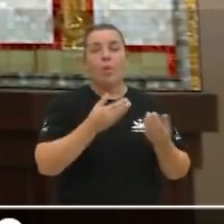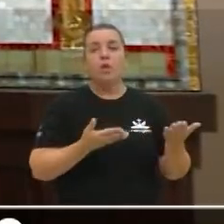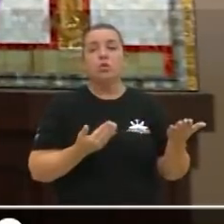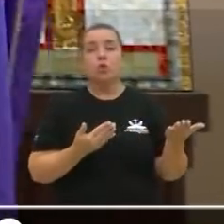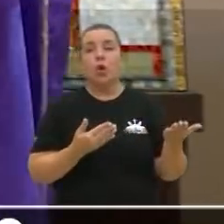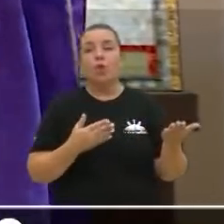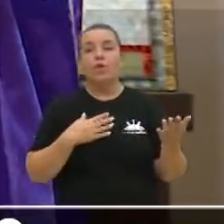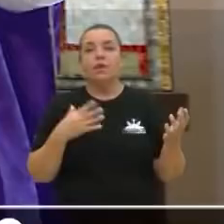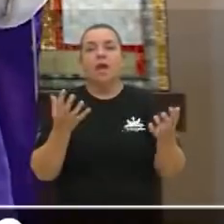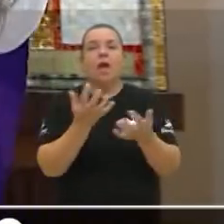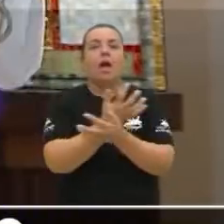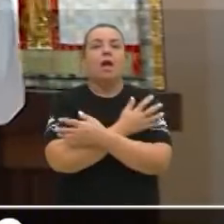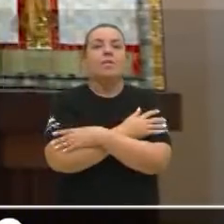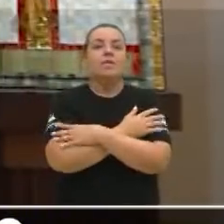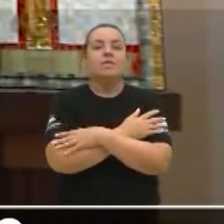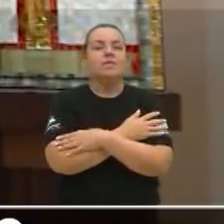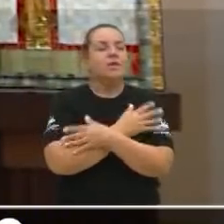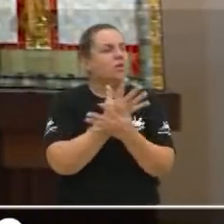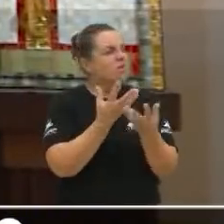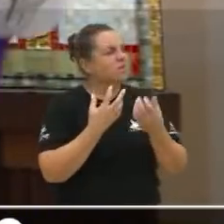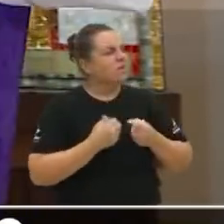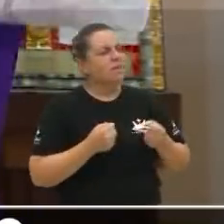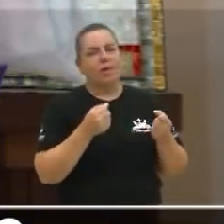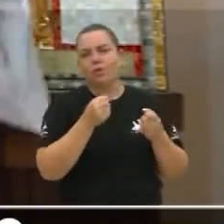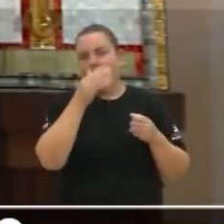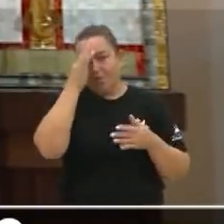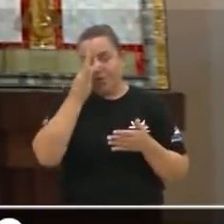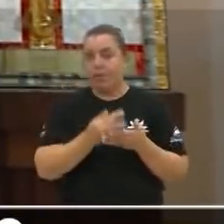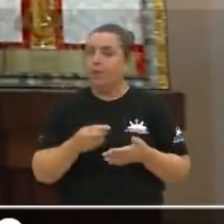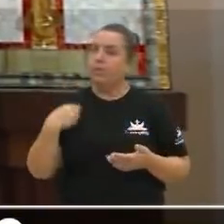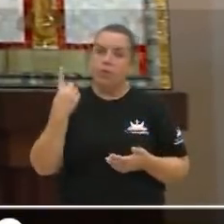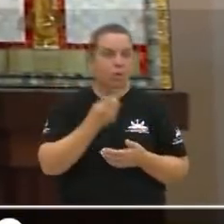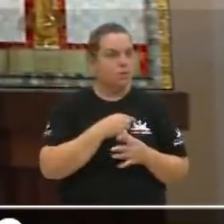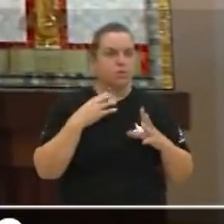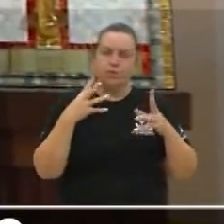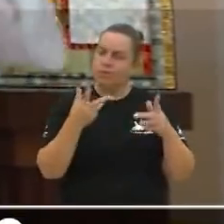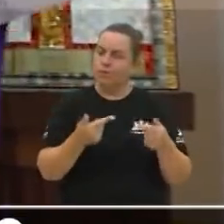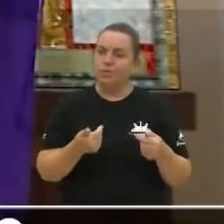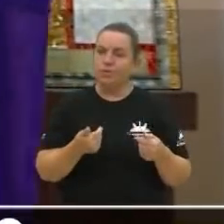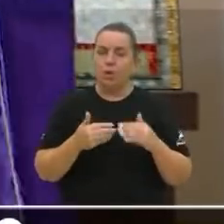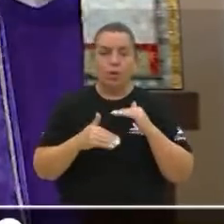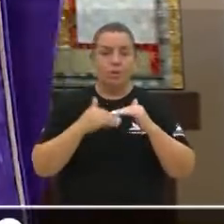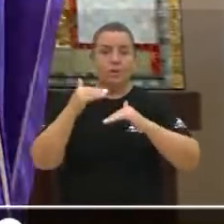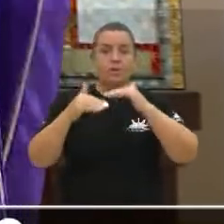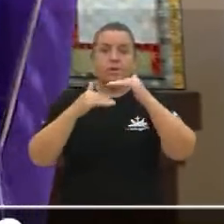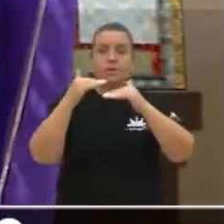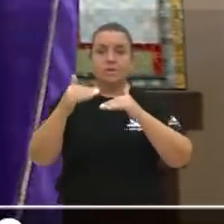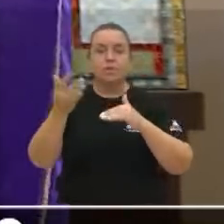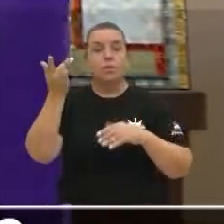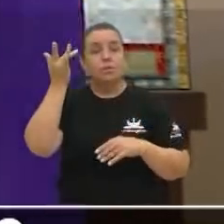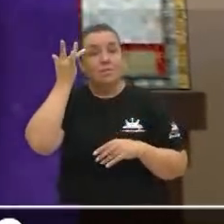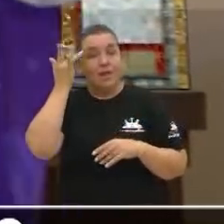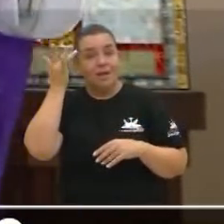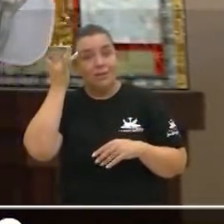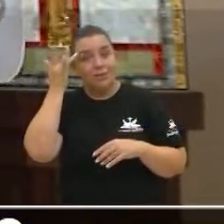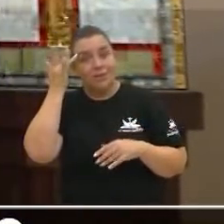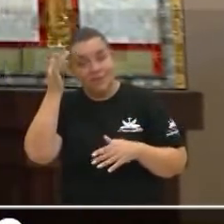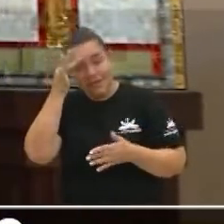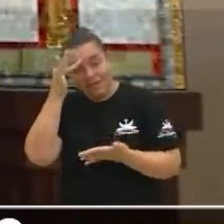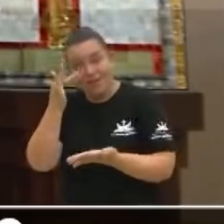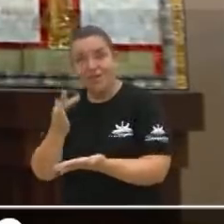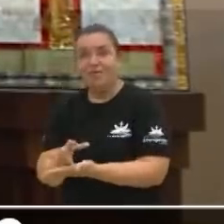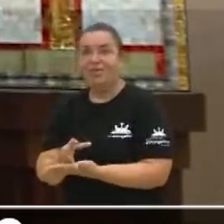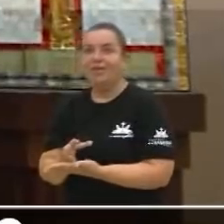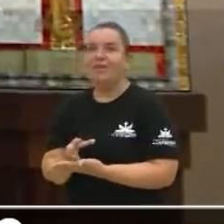jovem que está Abraçando a fé somos todos nós um processo de maturidade na